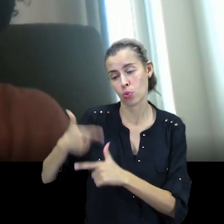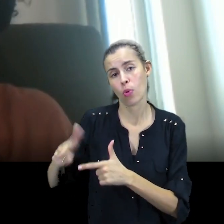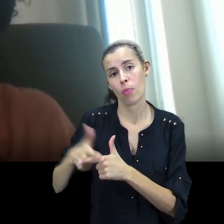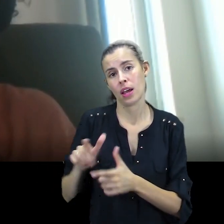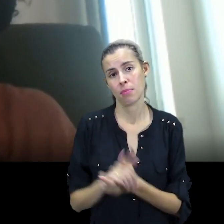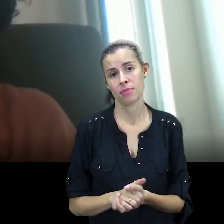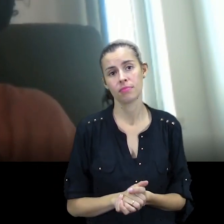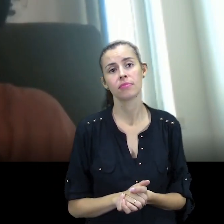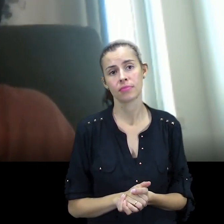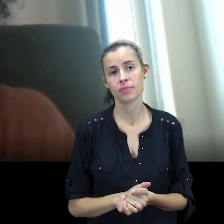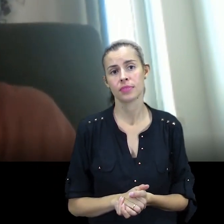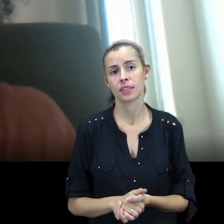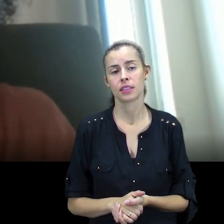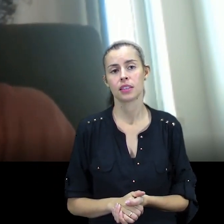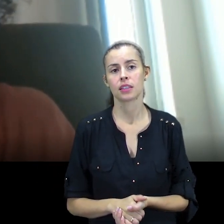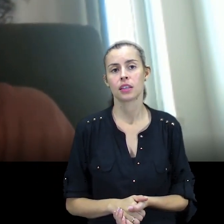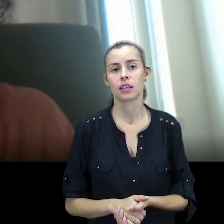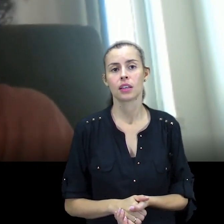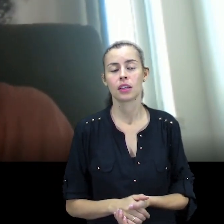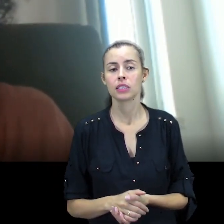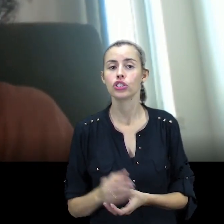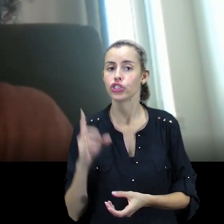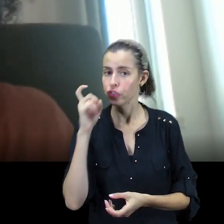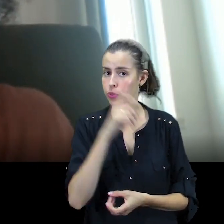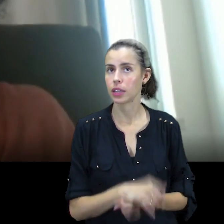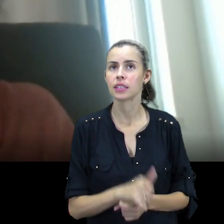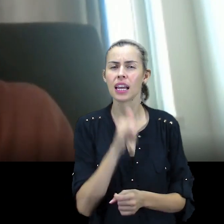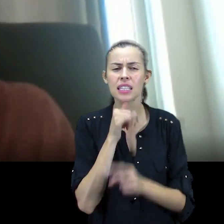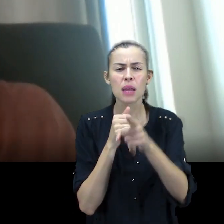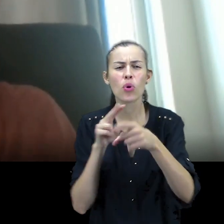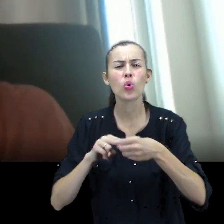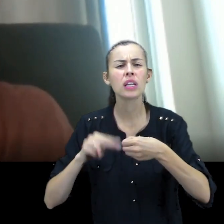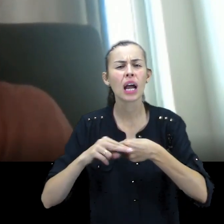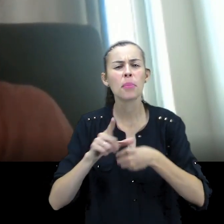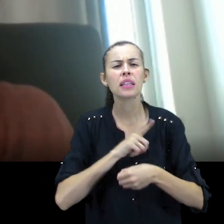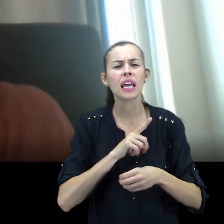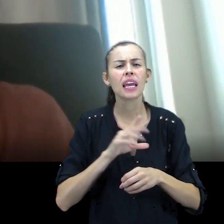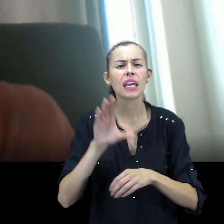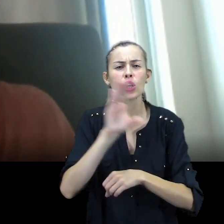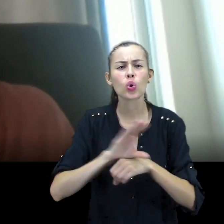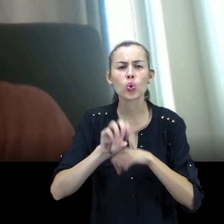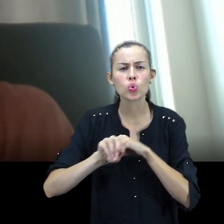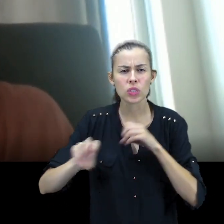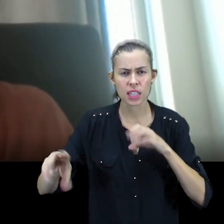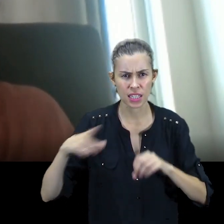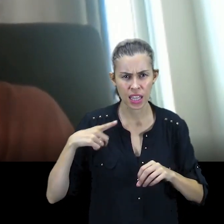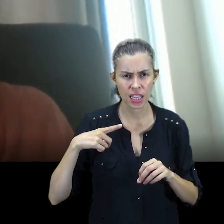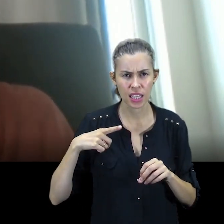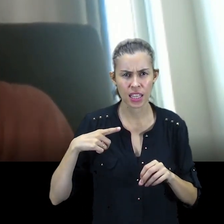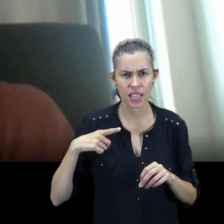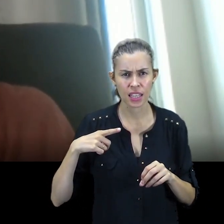tem. Vocês não têm curso à distância. A gente tem. Não são cursos regulares, são cursos de oferta